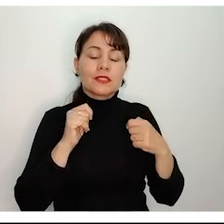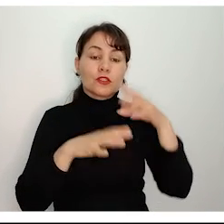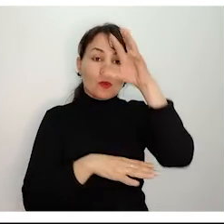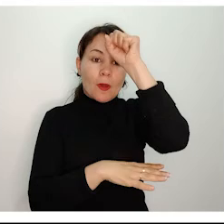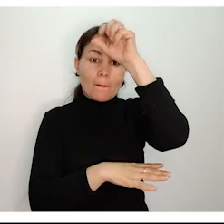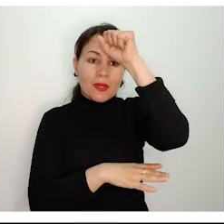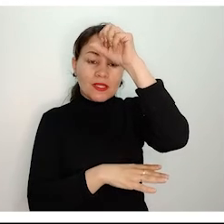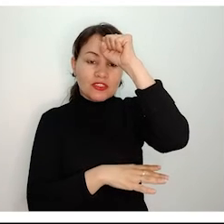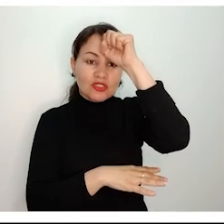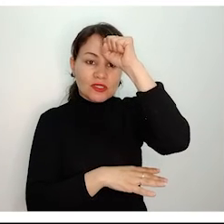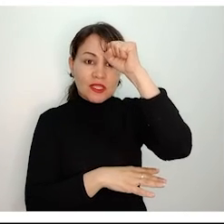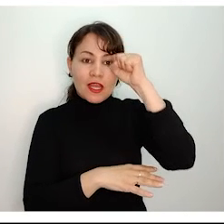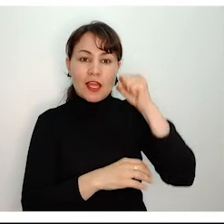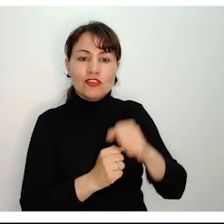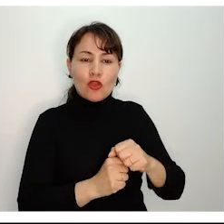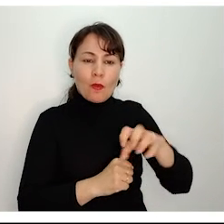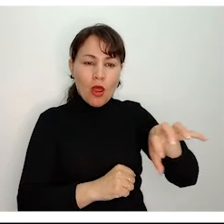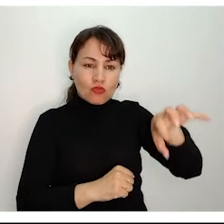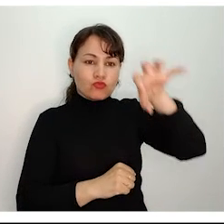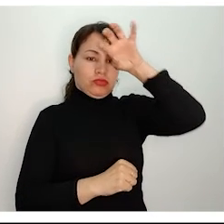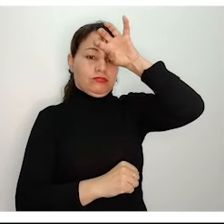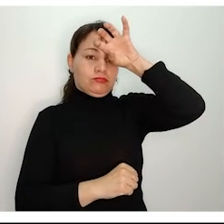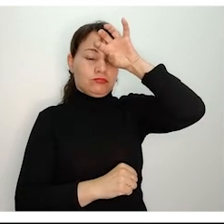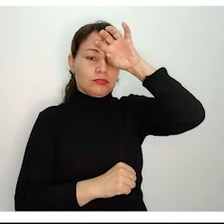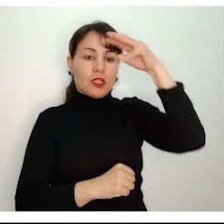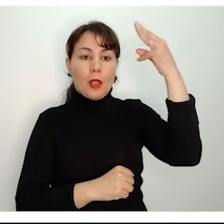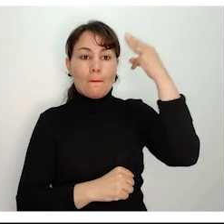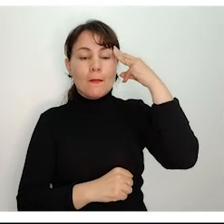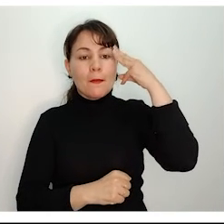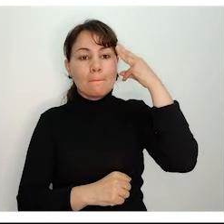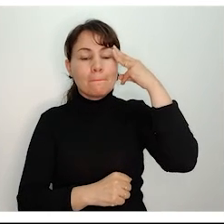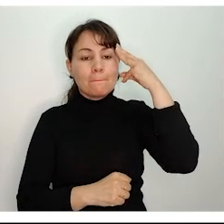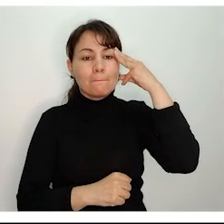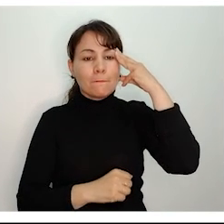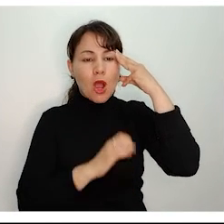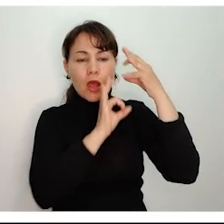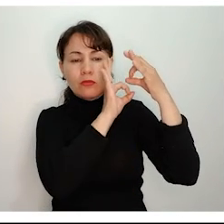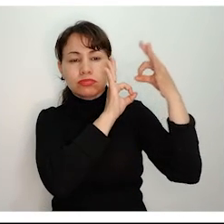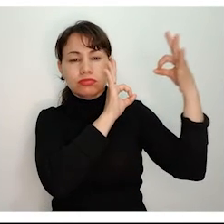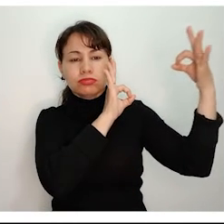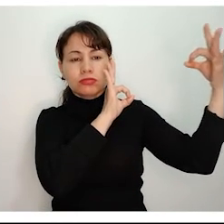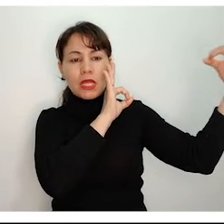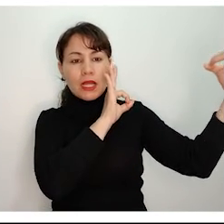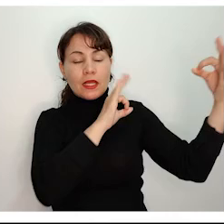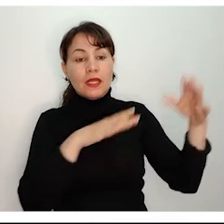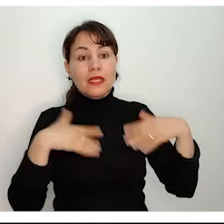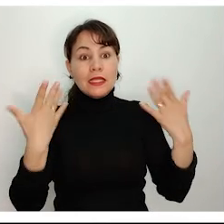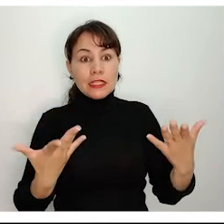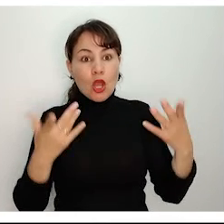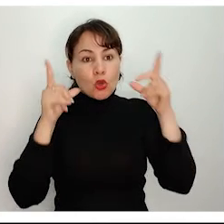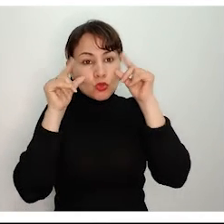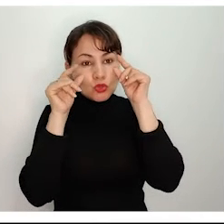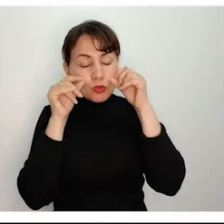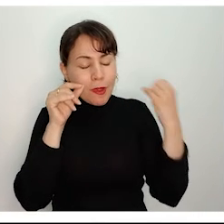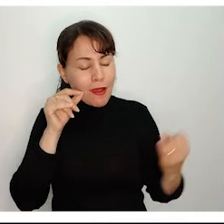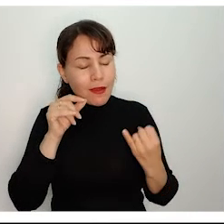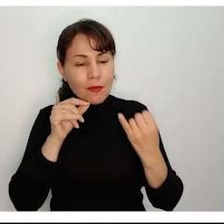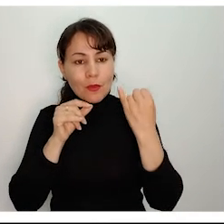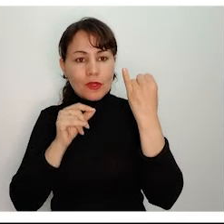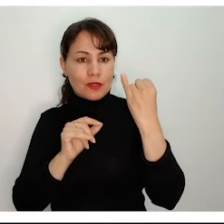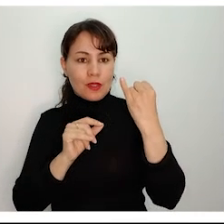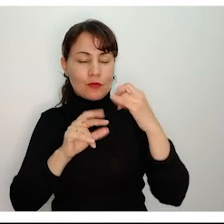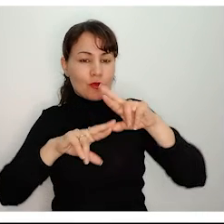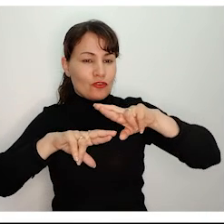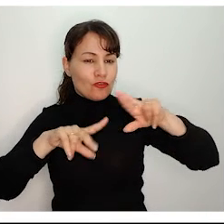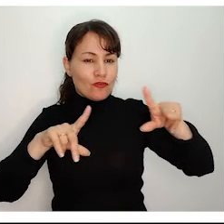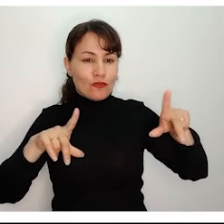é essencial para a aprendizagem, para a consolidação de memória de longo prazo. Então, dormir é